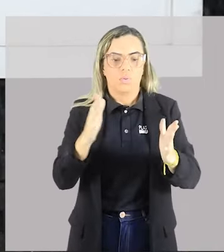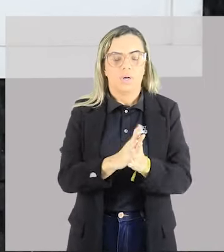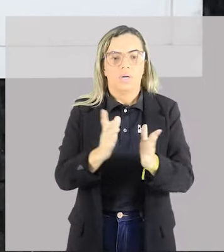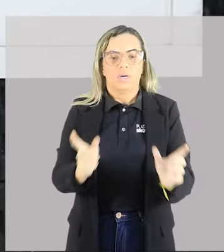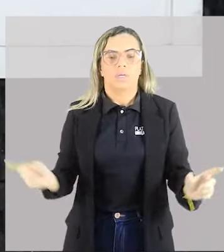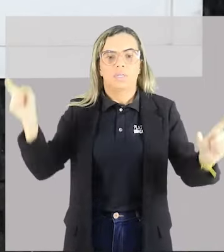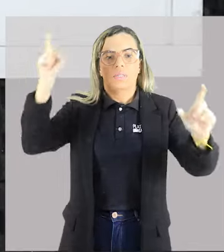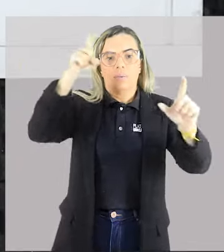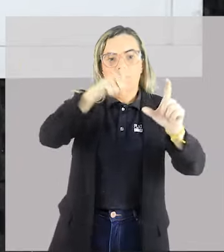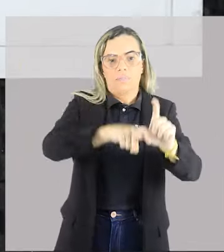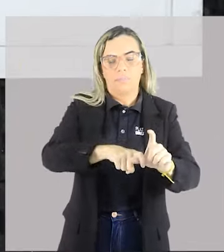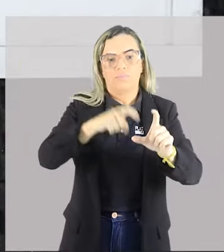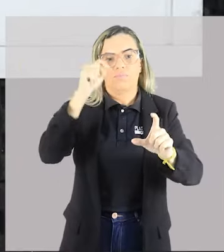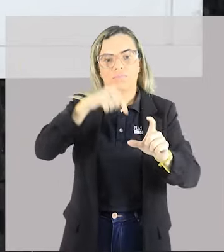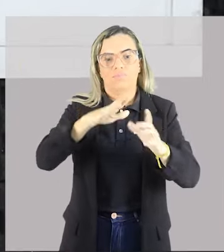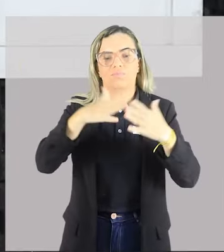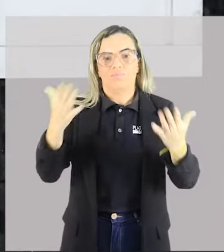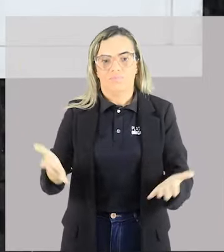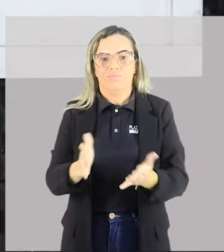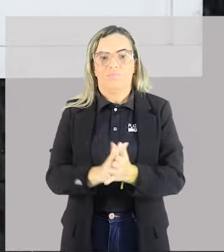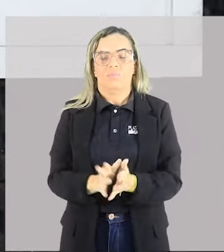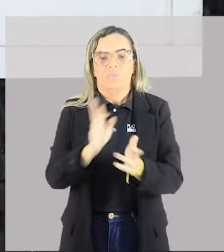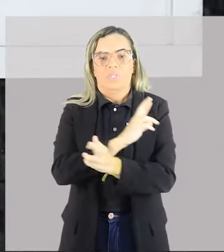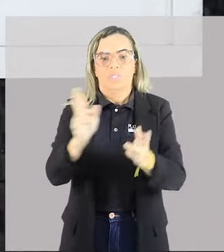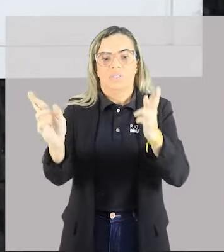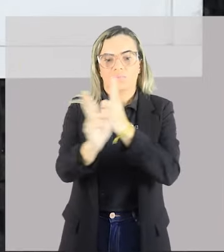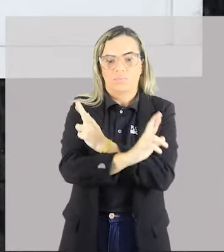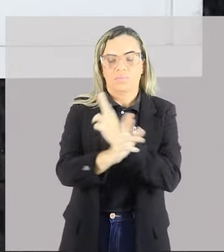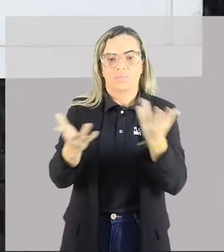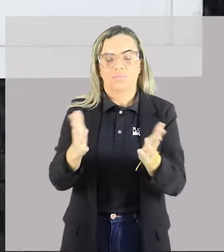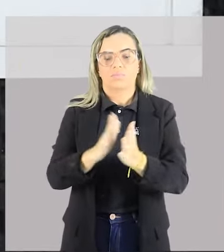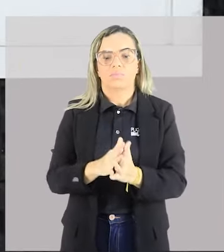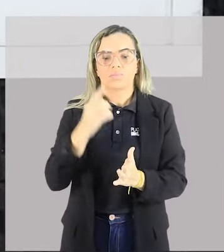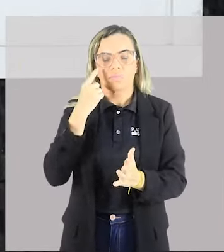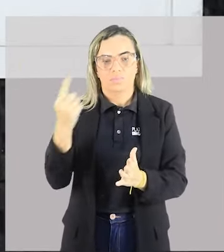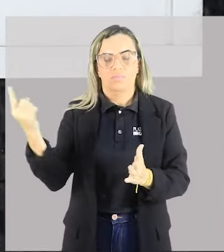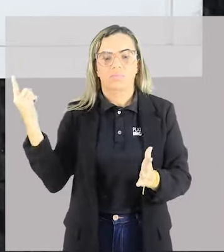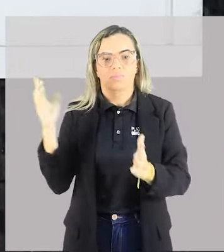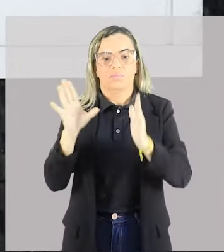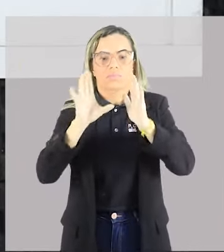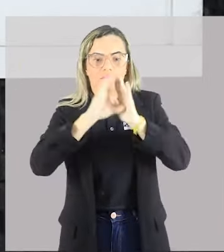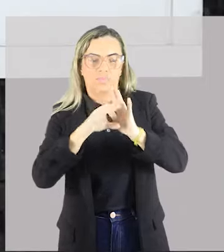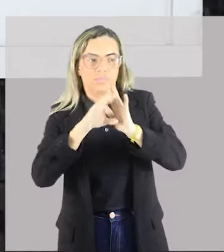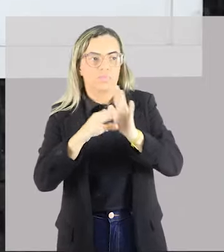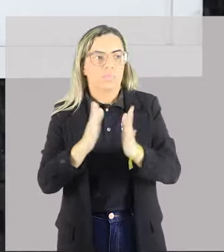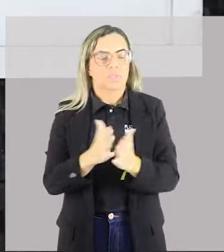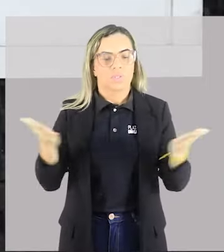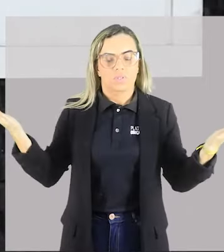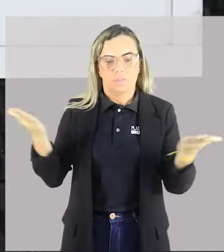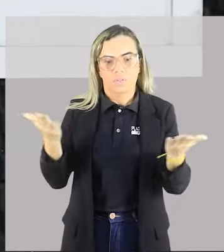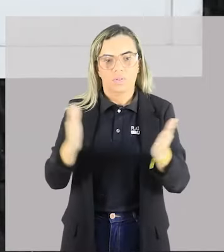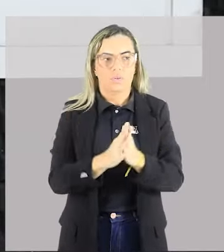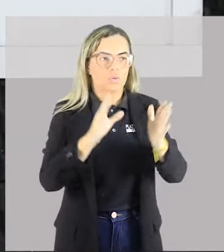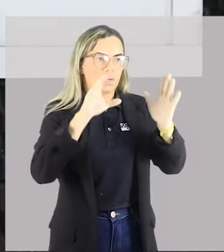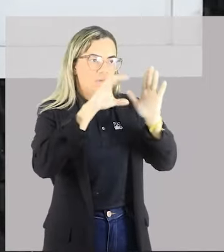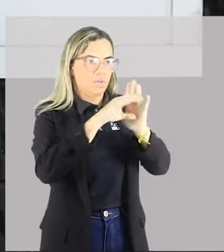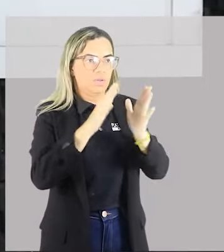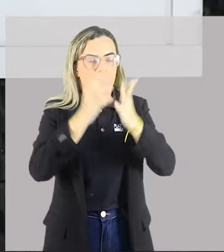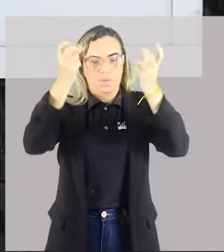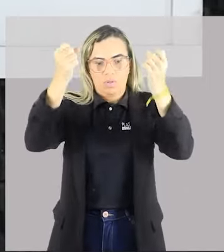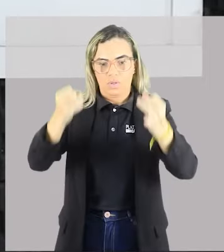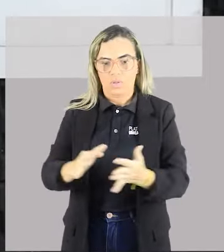outra uma que depende da outra certo Então essa é a ideia tá agora vamos dar uma definição